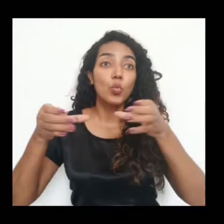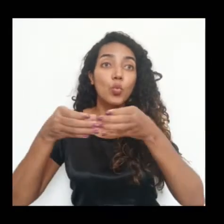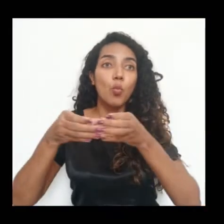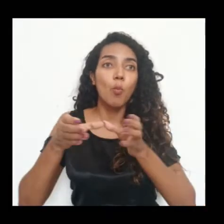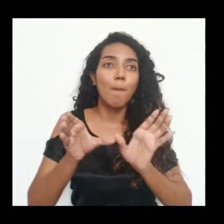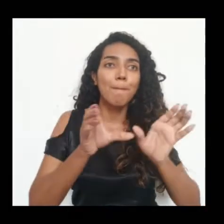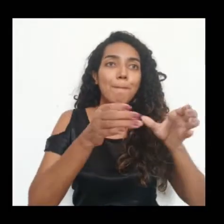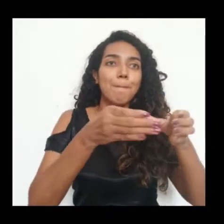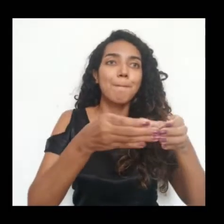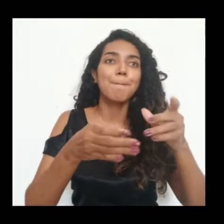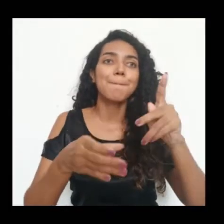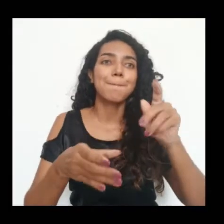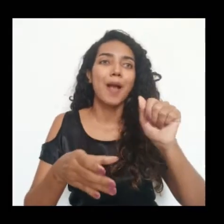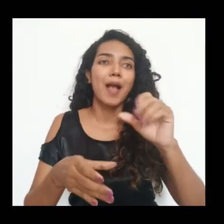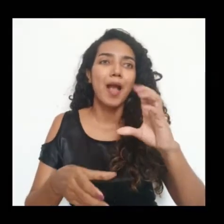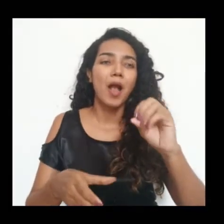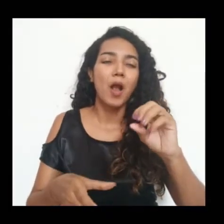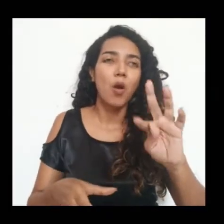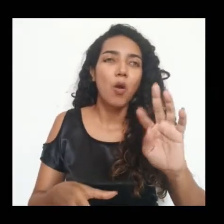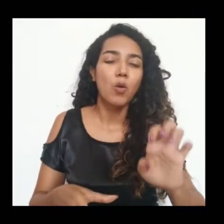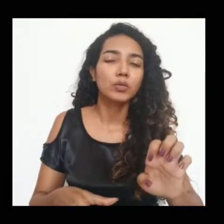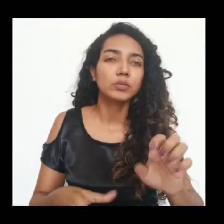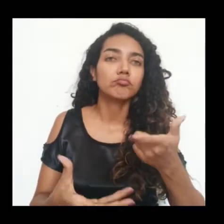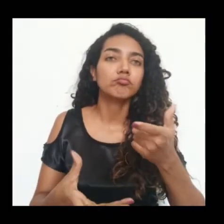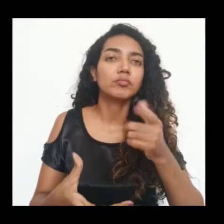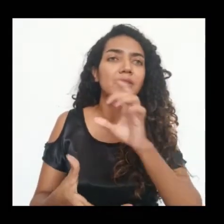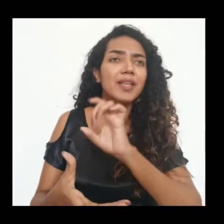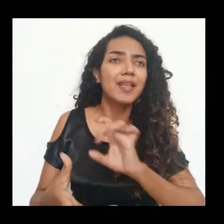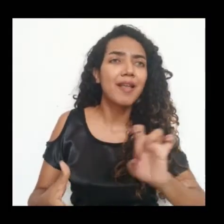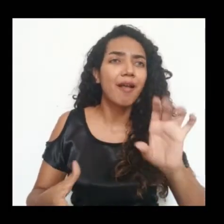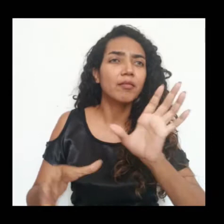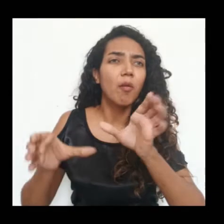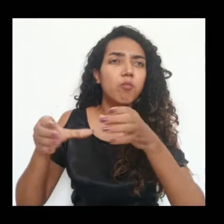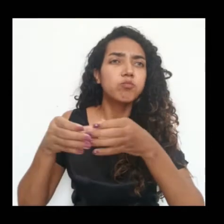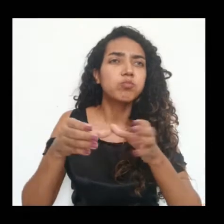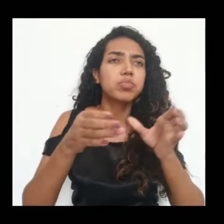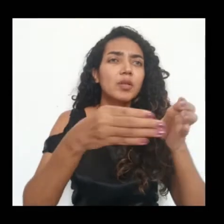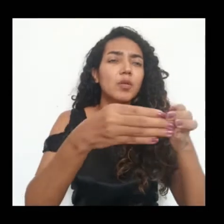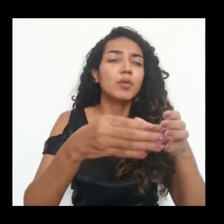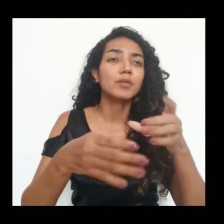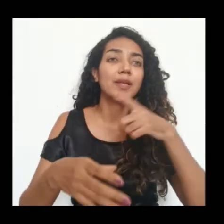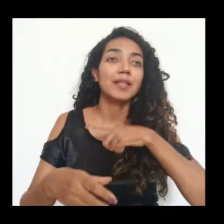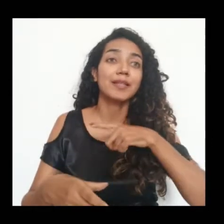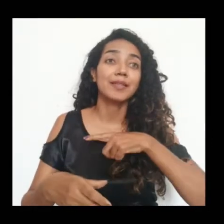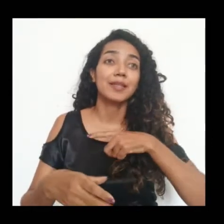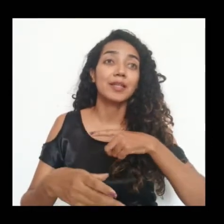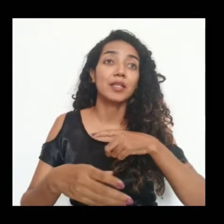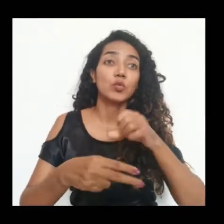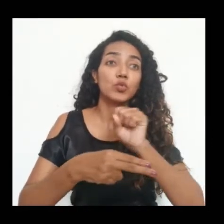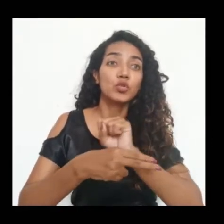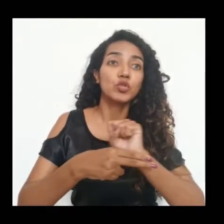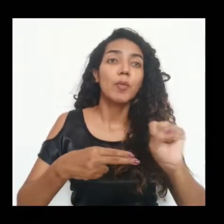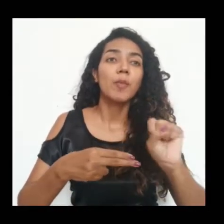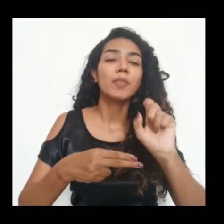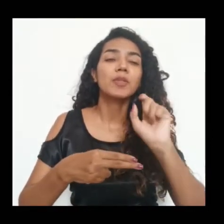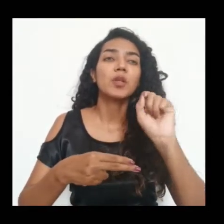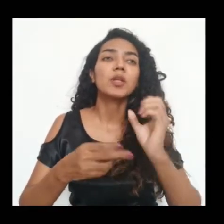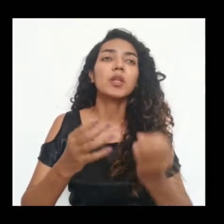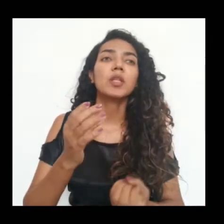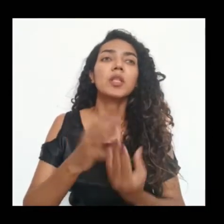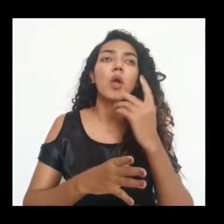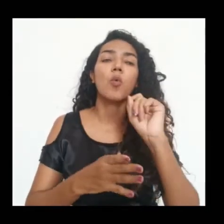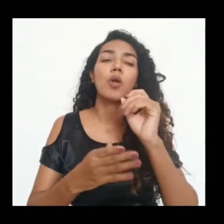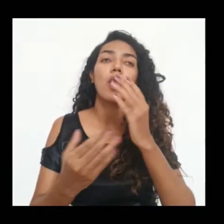é associado ou ele gera no nosso sistema operacional um diretório, ou seja, uma pasta lá no nosso sistema